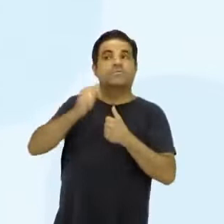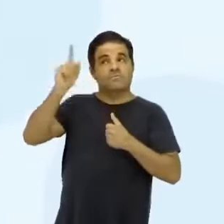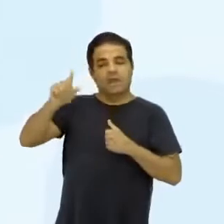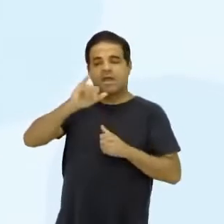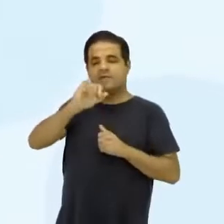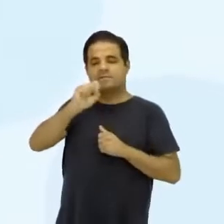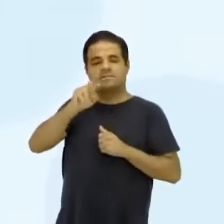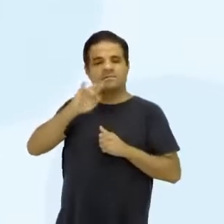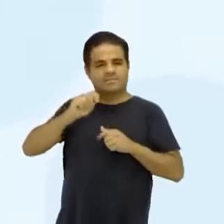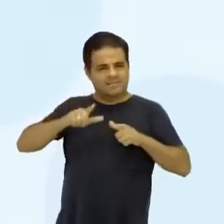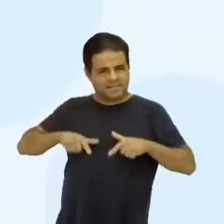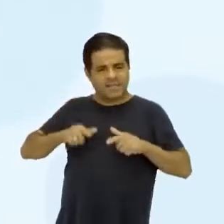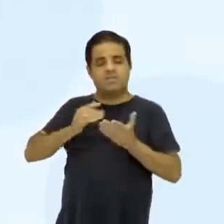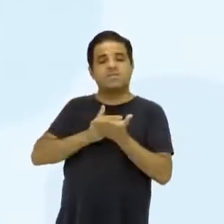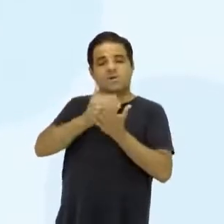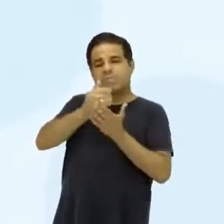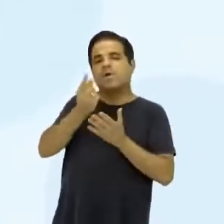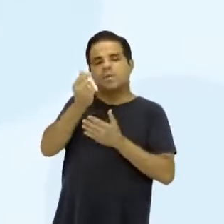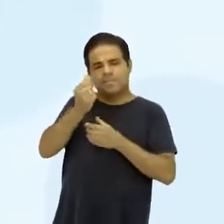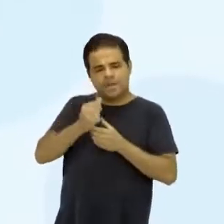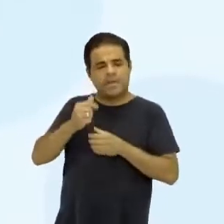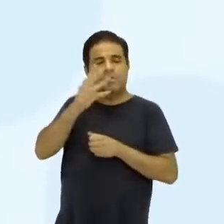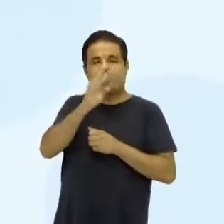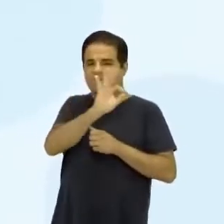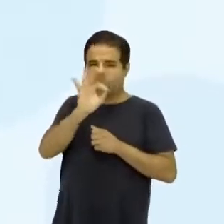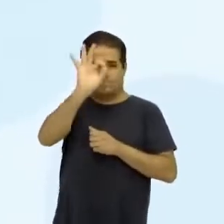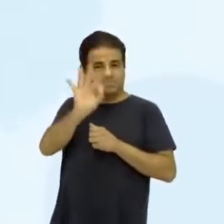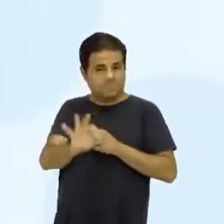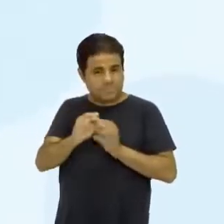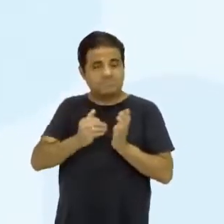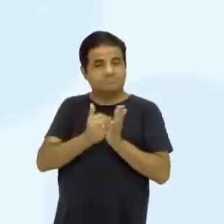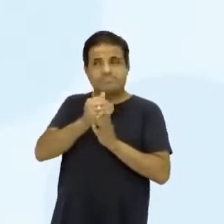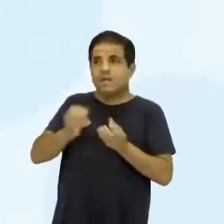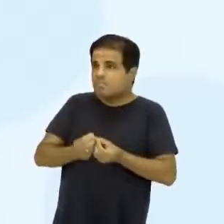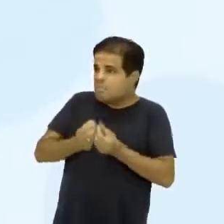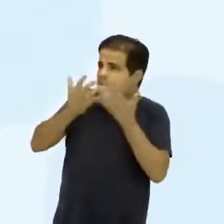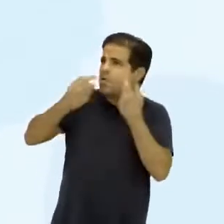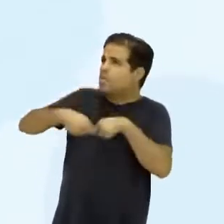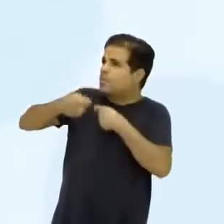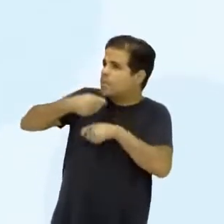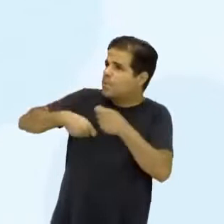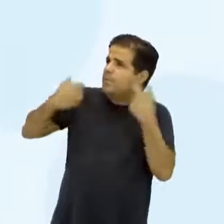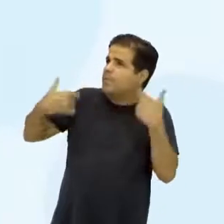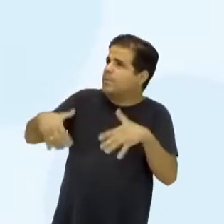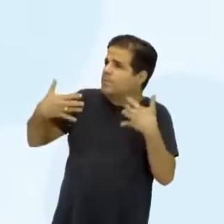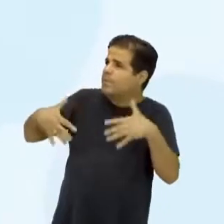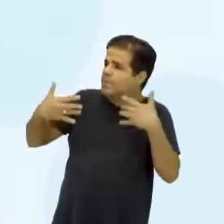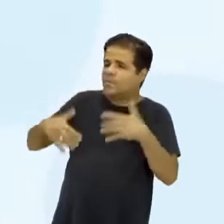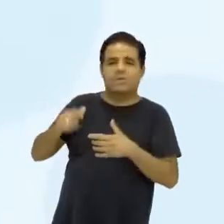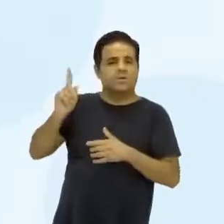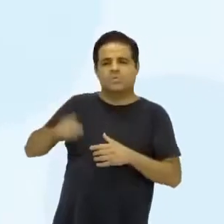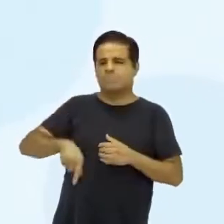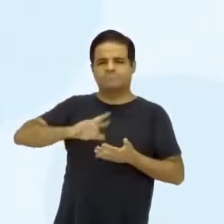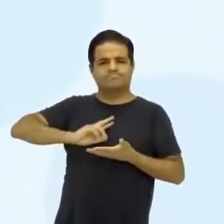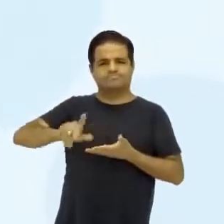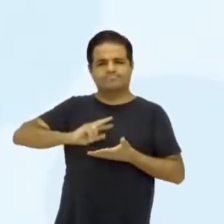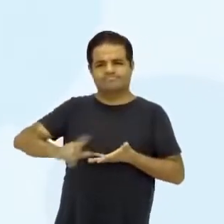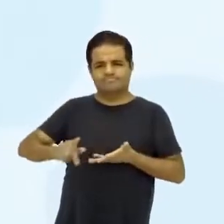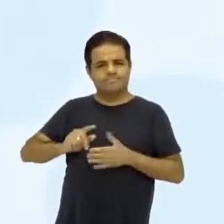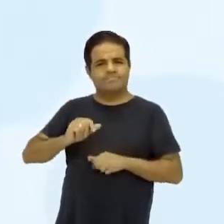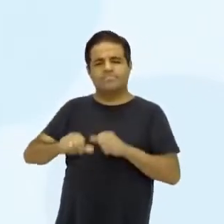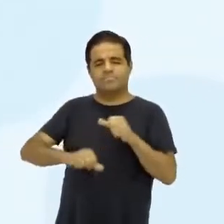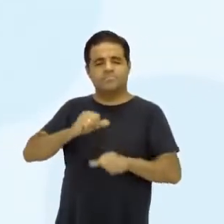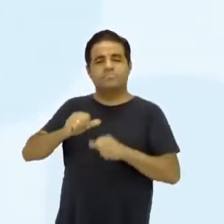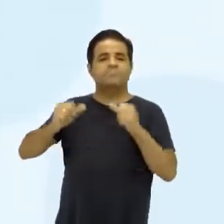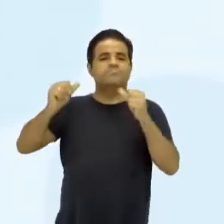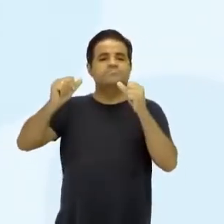Então, eles aumentam o preço do petróleo em 400%, e aí aquele milagre econômico começa a não ser um milagre, né? Começa